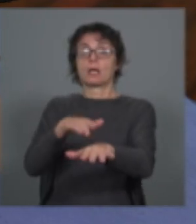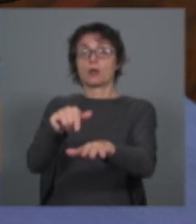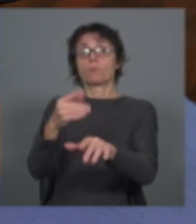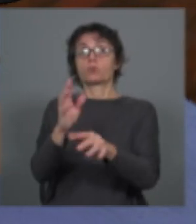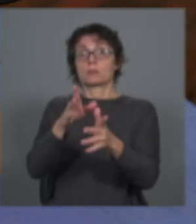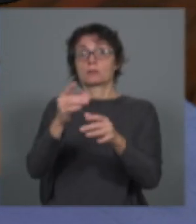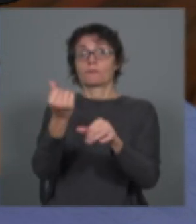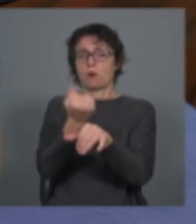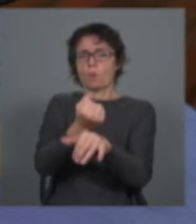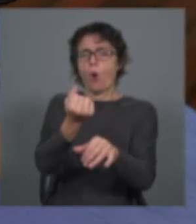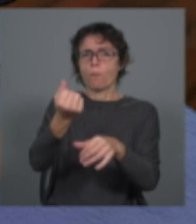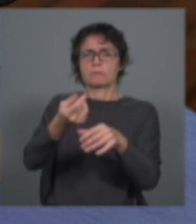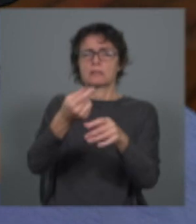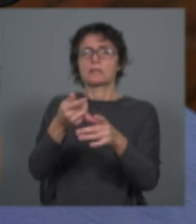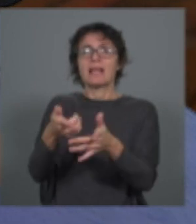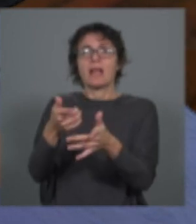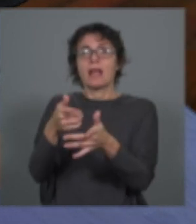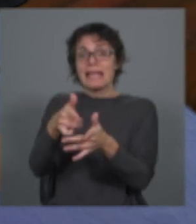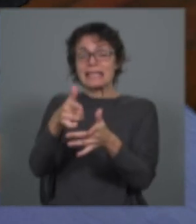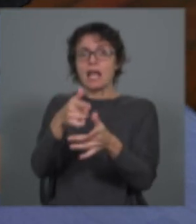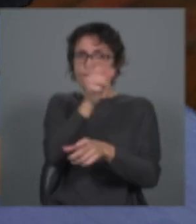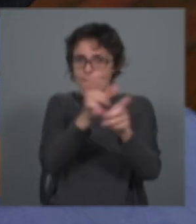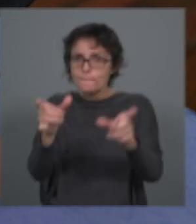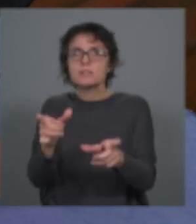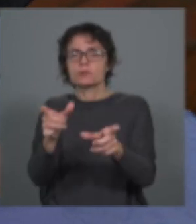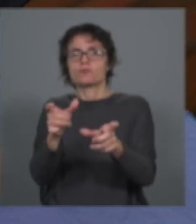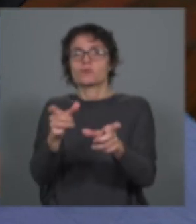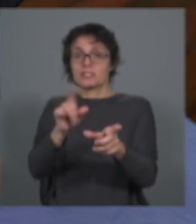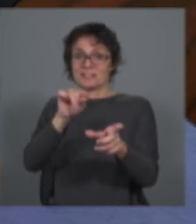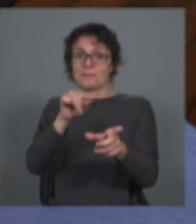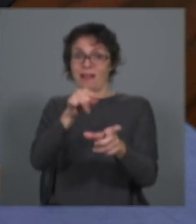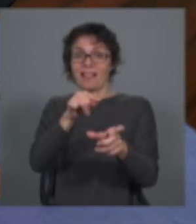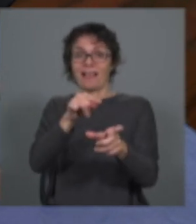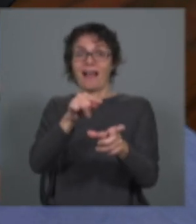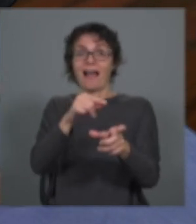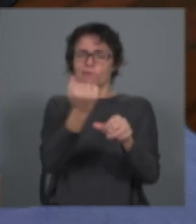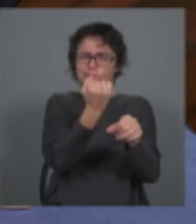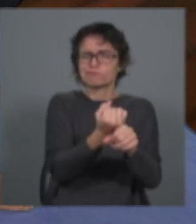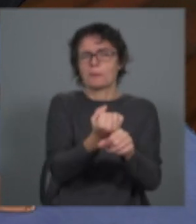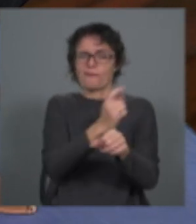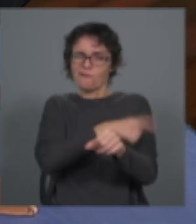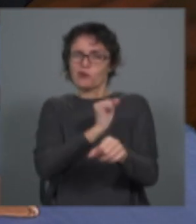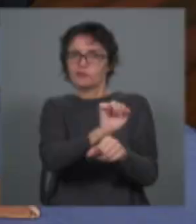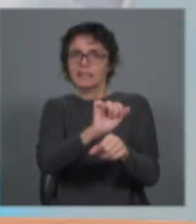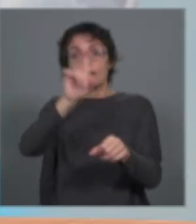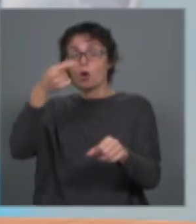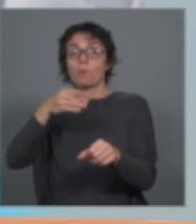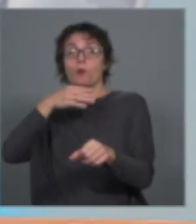Havia pessoas com força a trabalhar nessas obras, havia forças policiais a